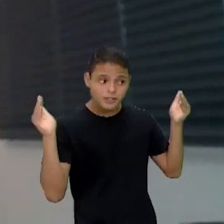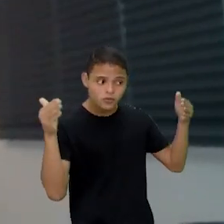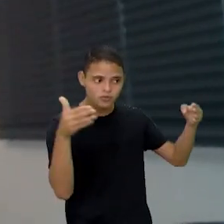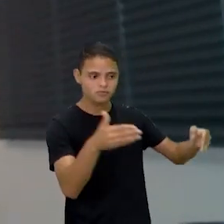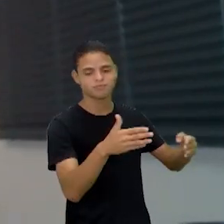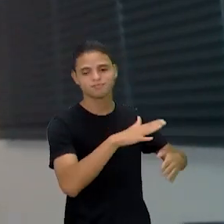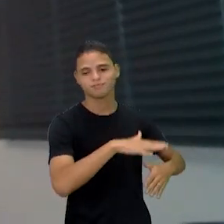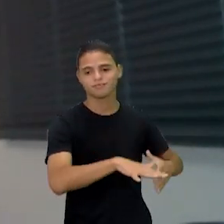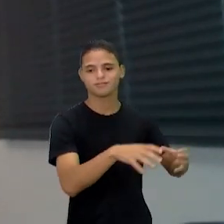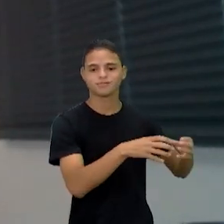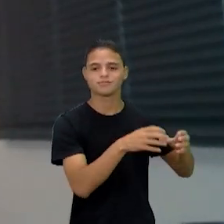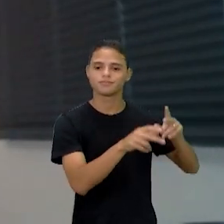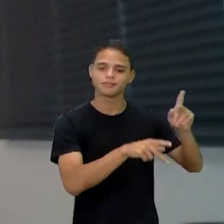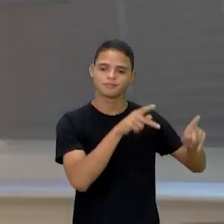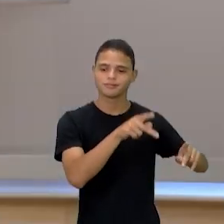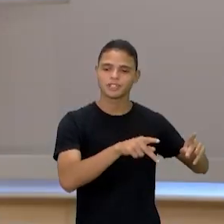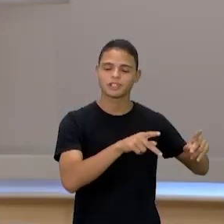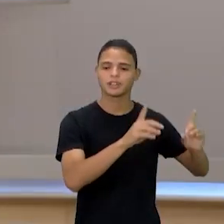estudantes superdotados.